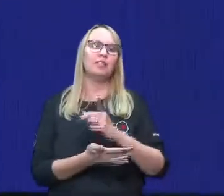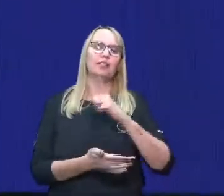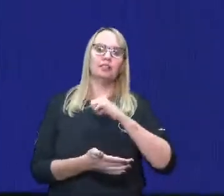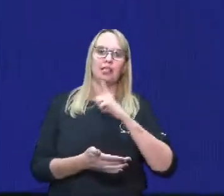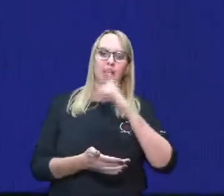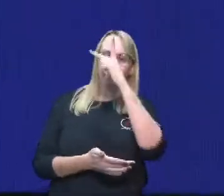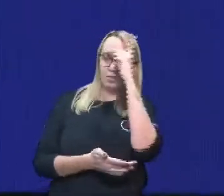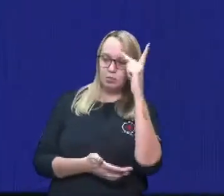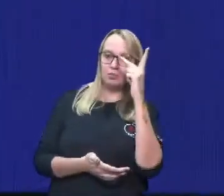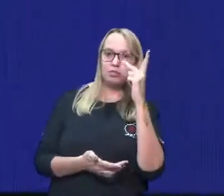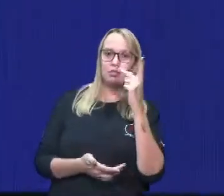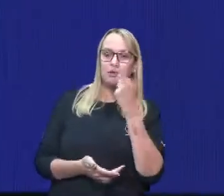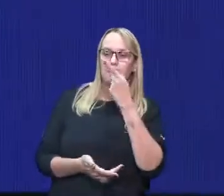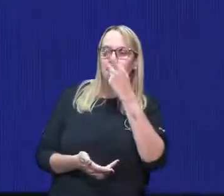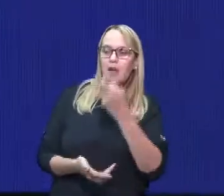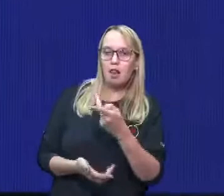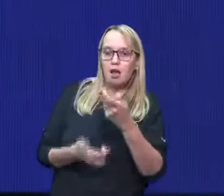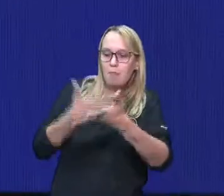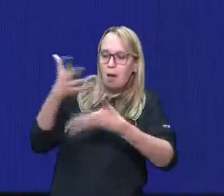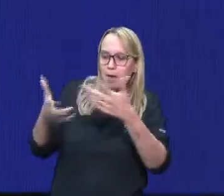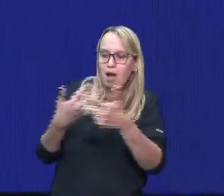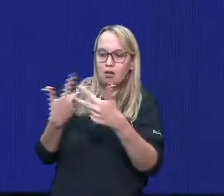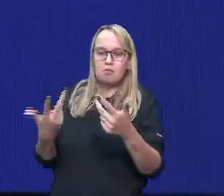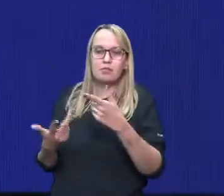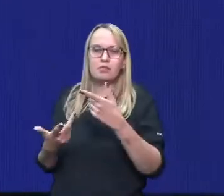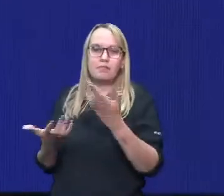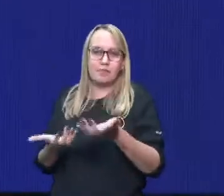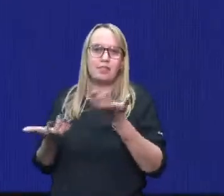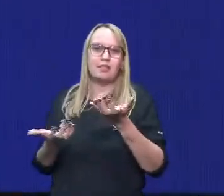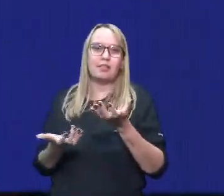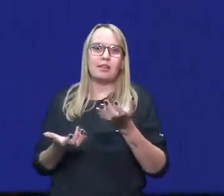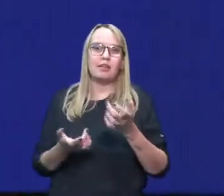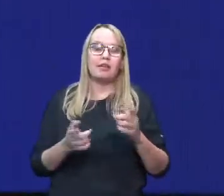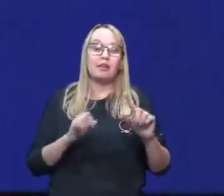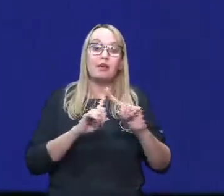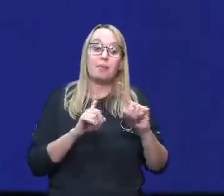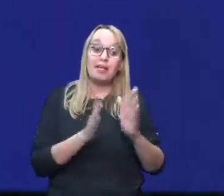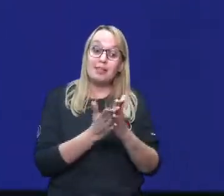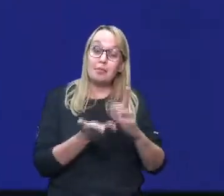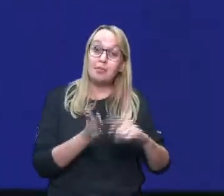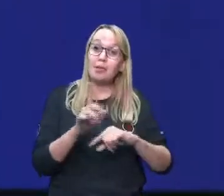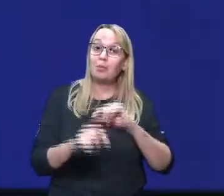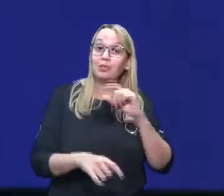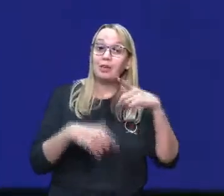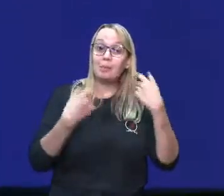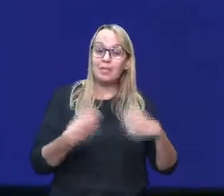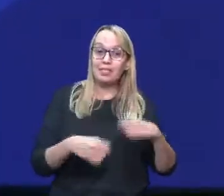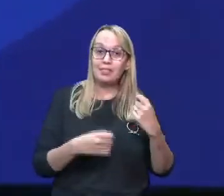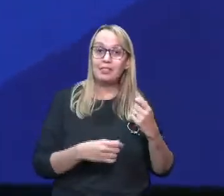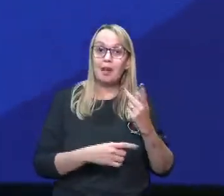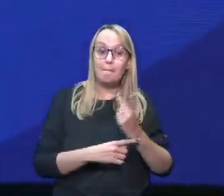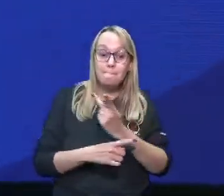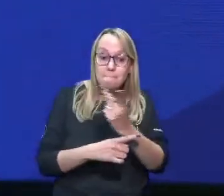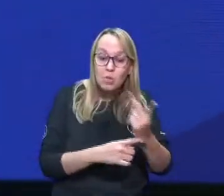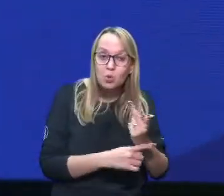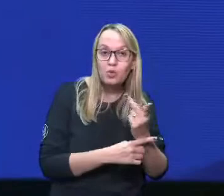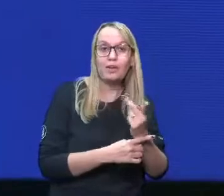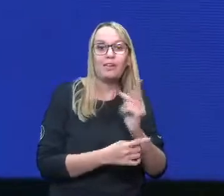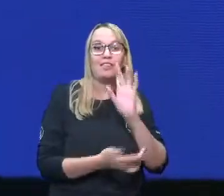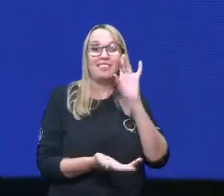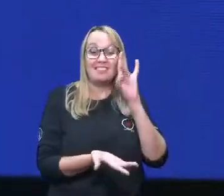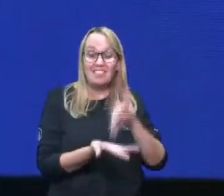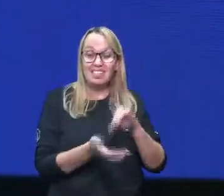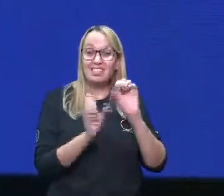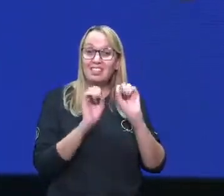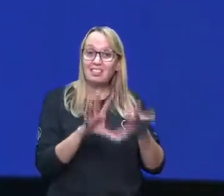você quer ouvir. Agora olha o que a Bíblia diz, é buscar o verdadeiro ensinamento. E sabe qual que é o problema? Tem